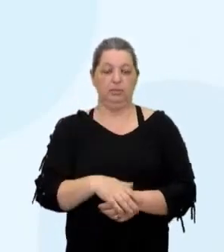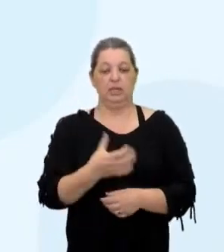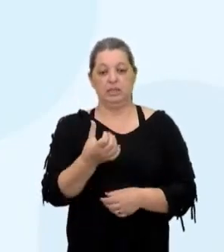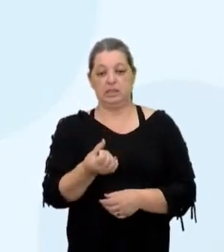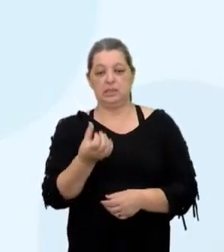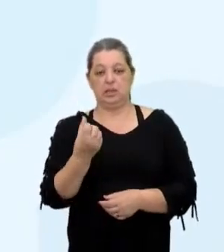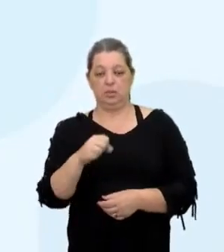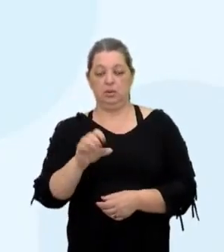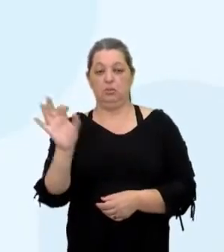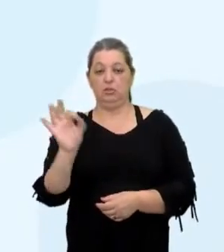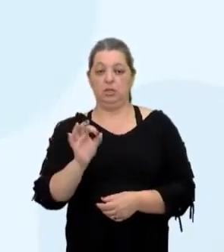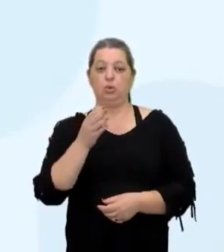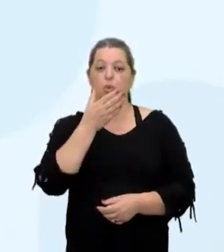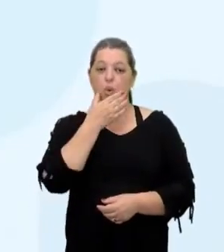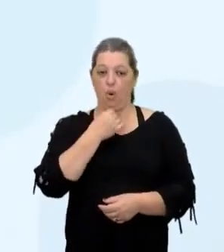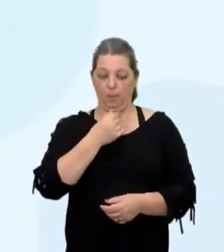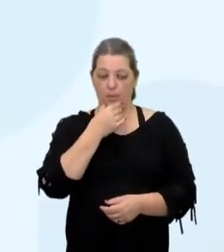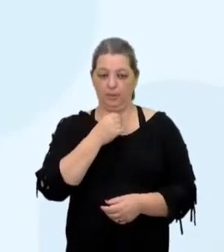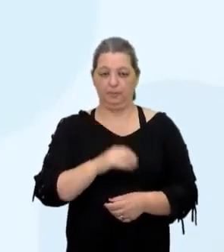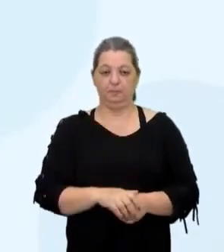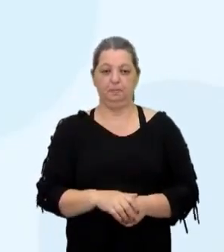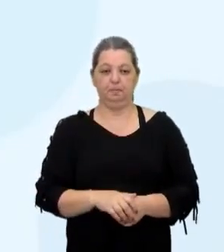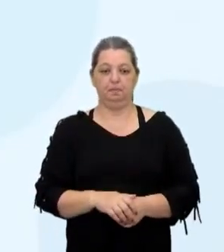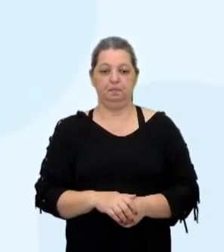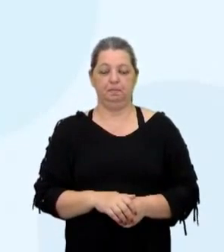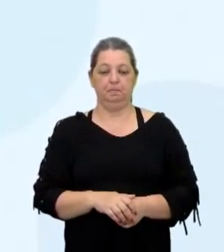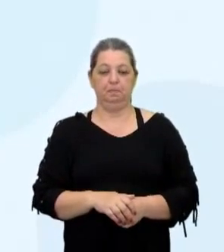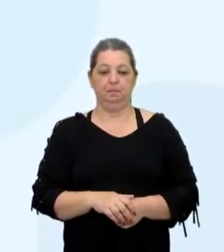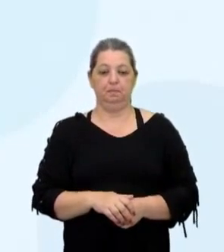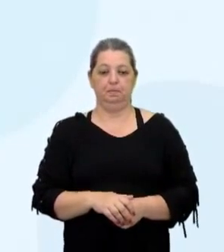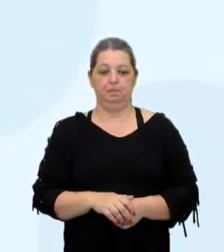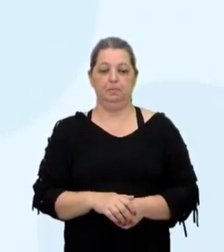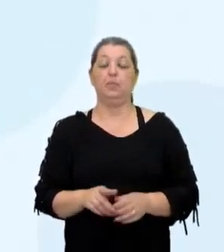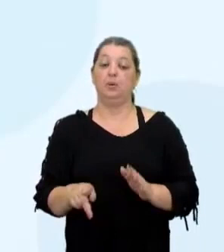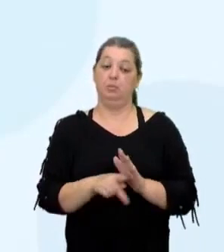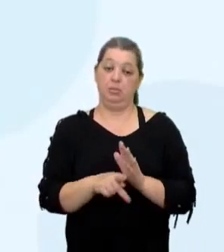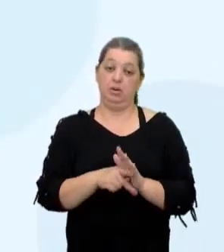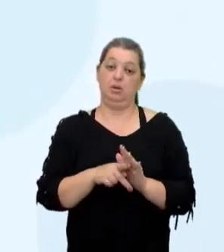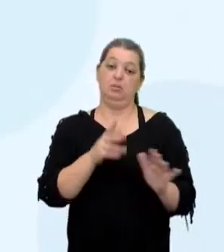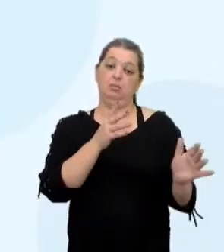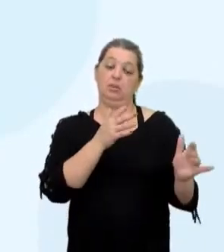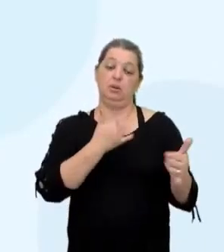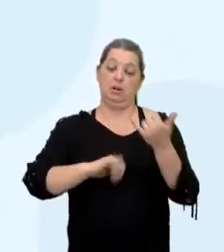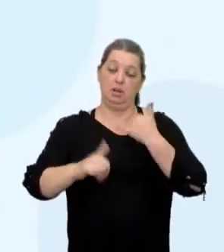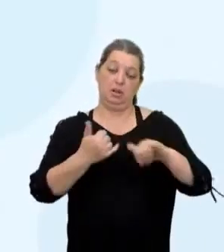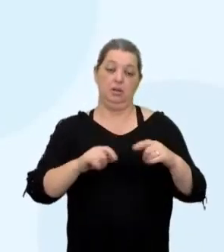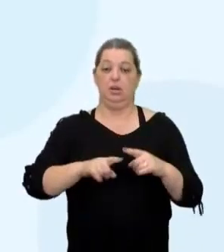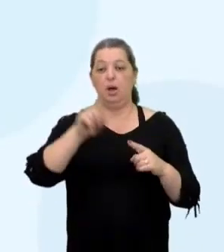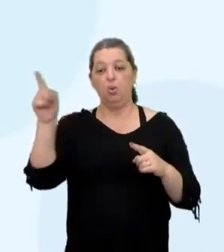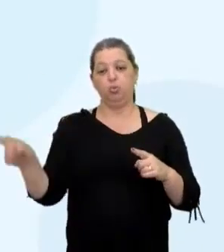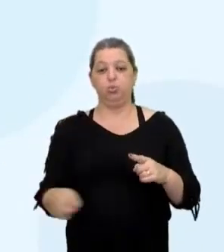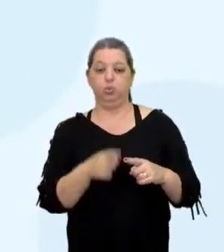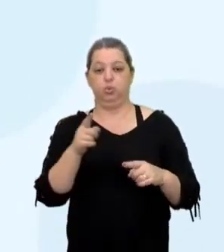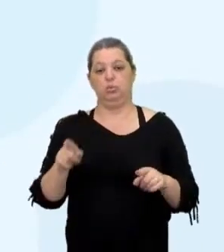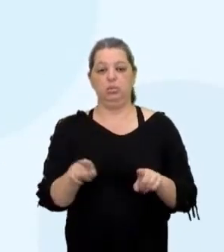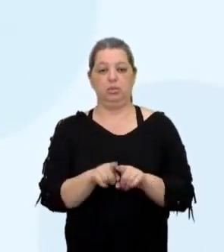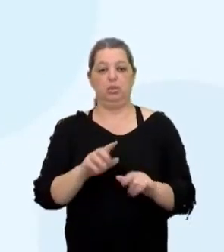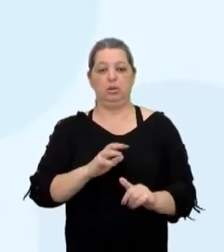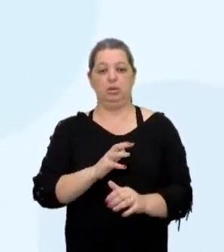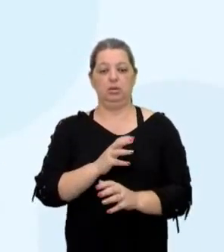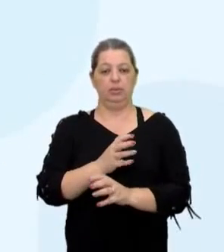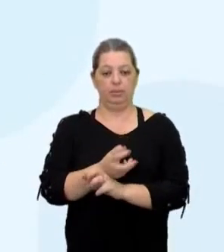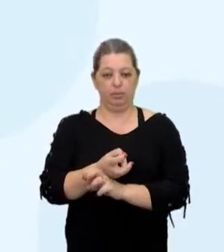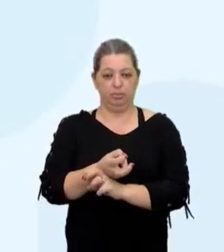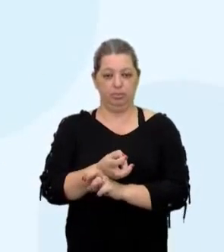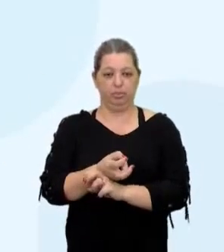68% de homens, né, e energias, isso de renováveis, tá? E energias fósseis, 22% são de